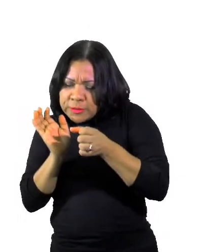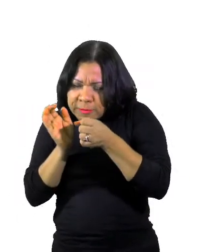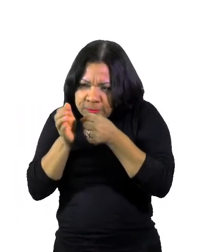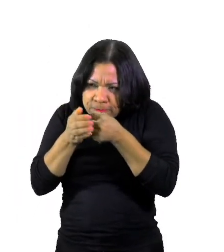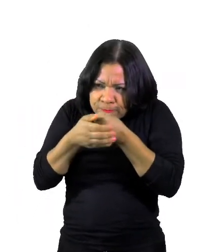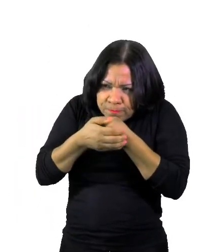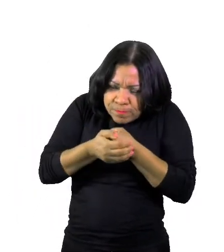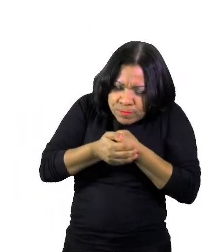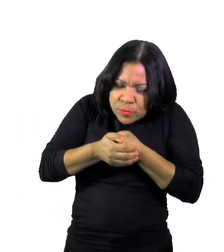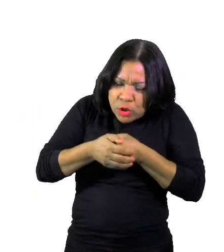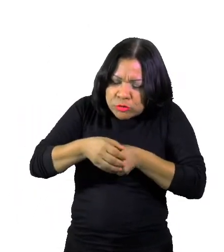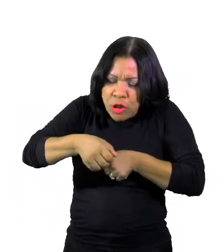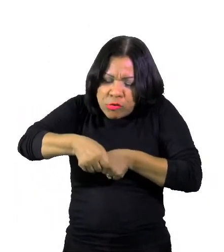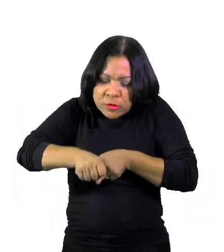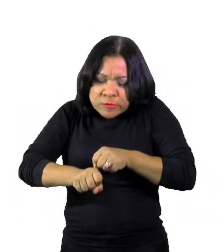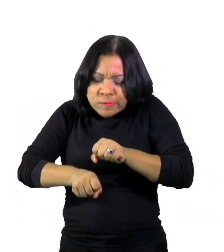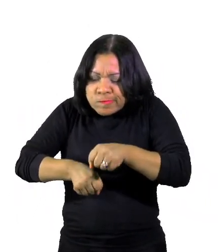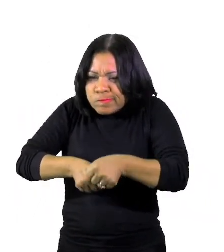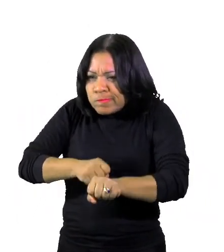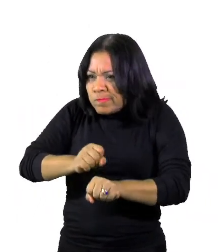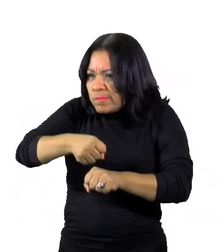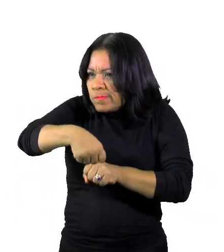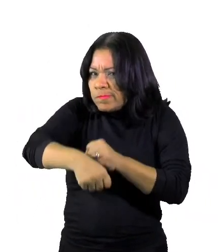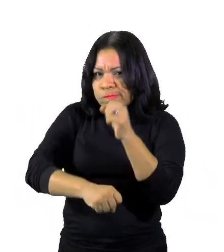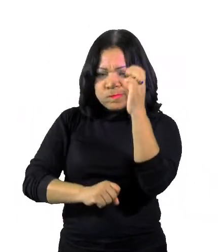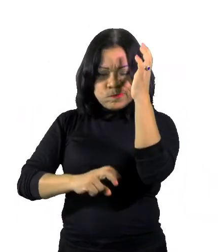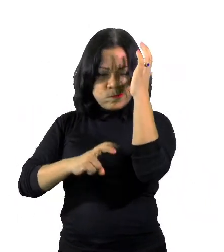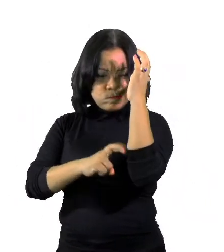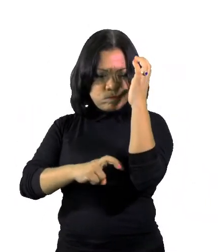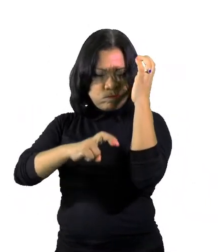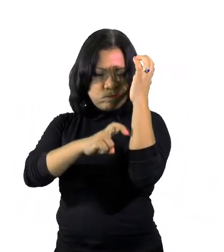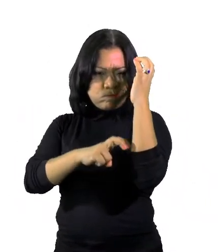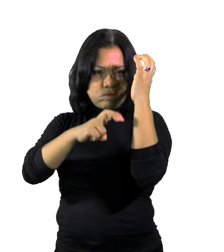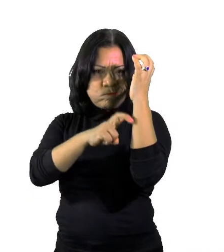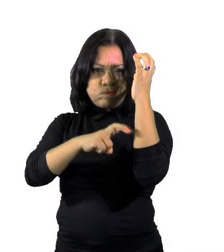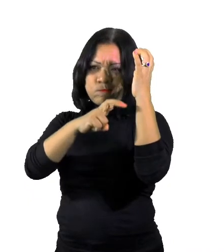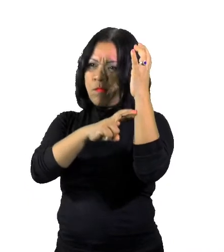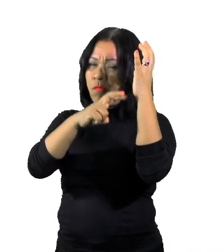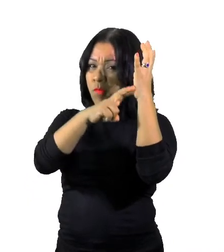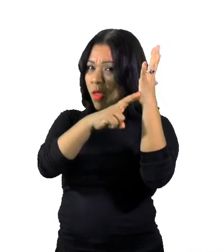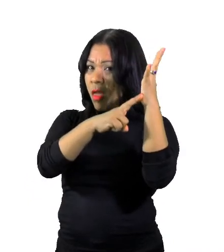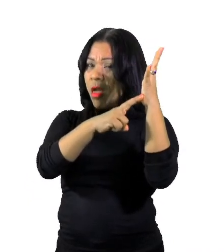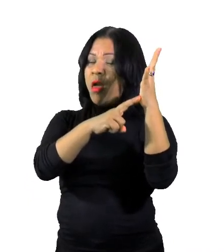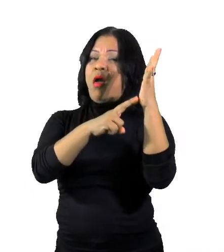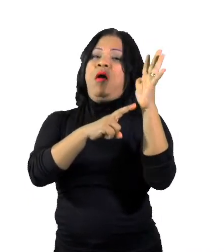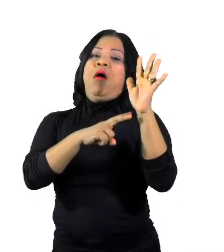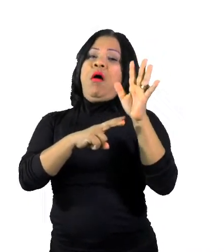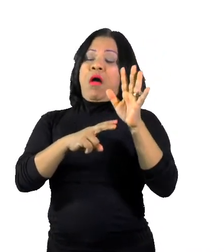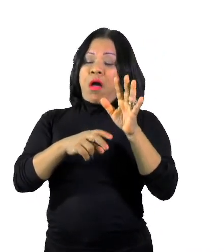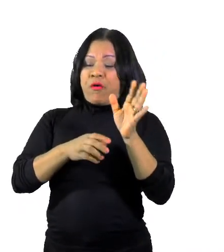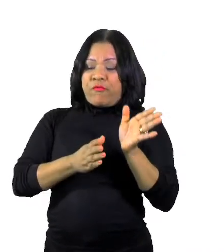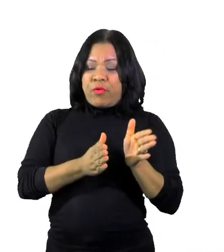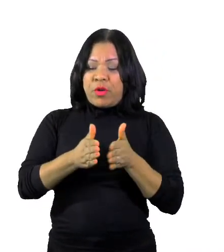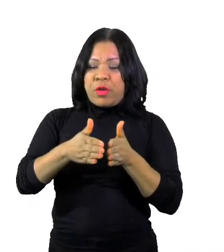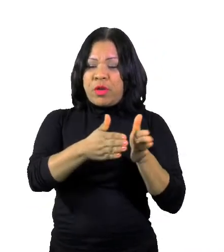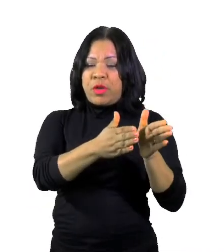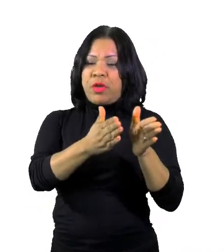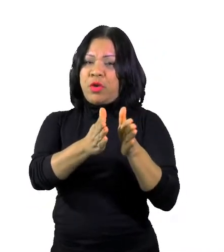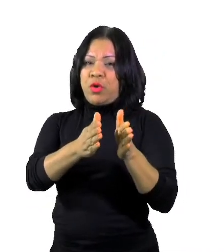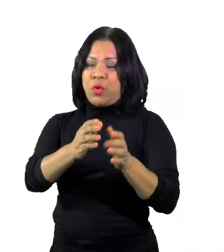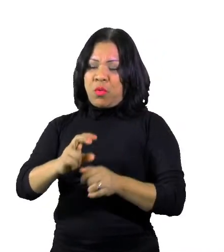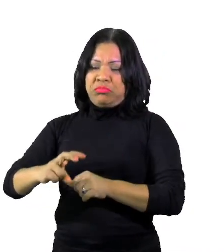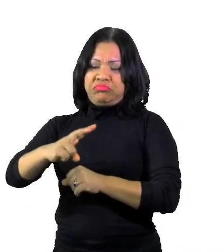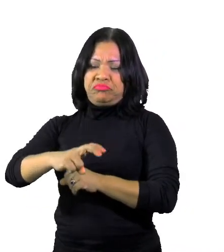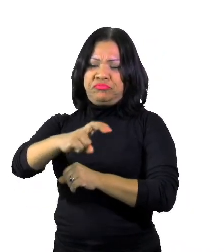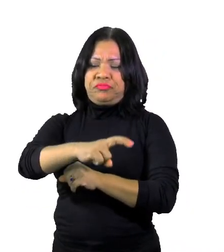com leveza, escalar árvores altas e atravessar rios. Os